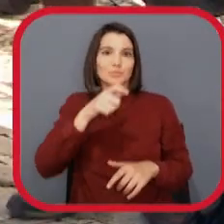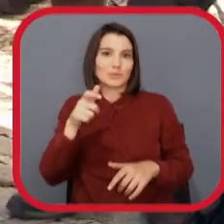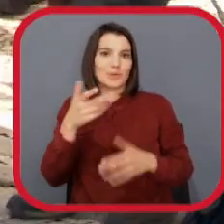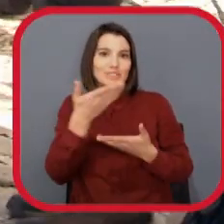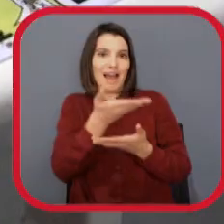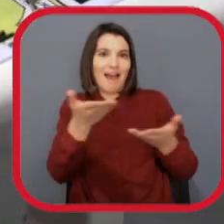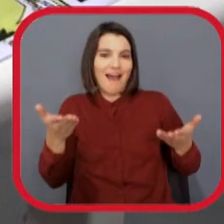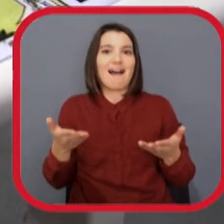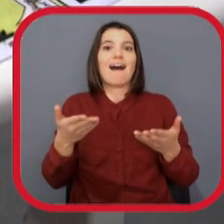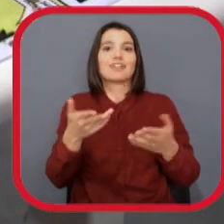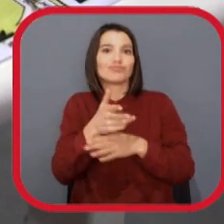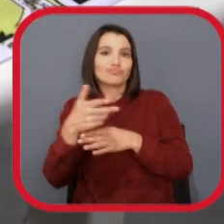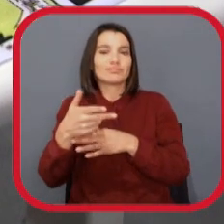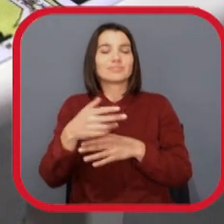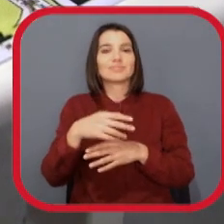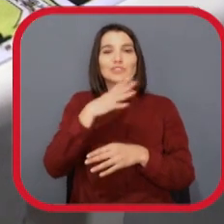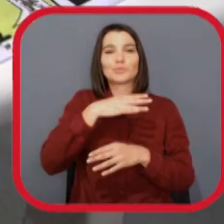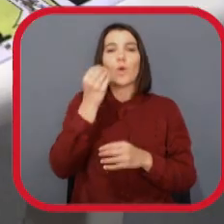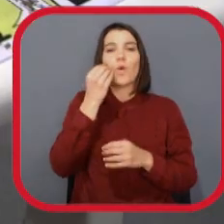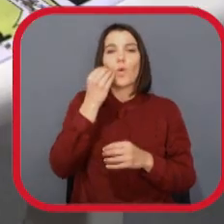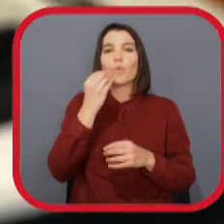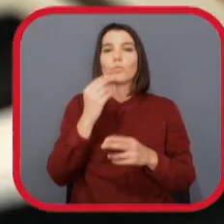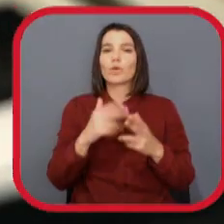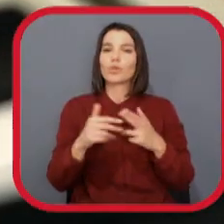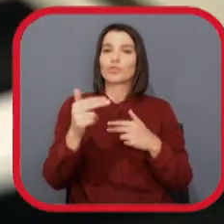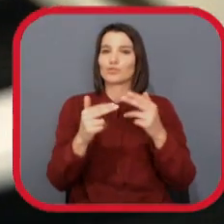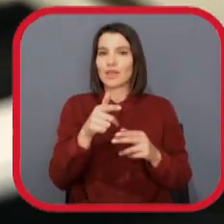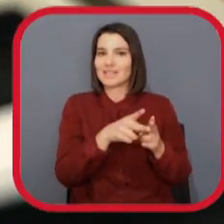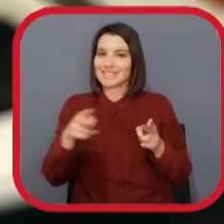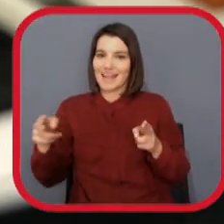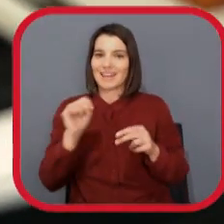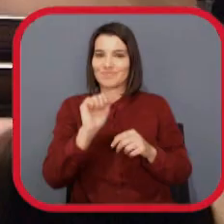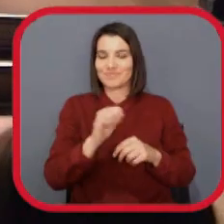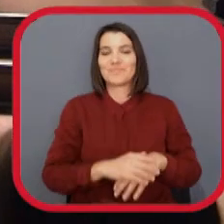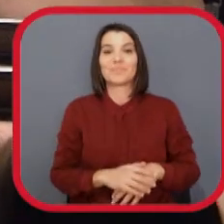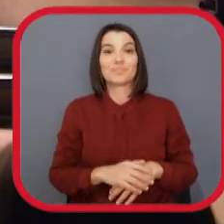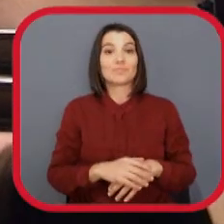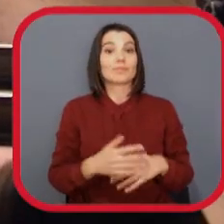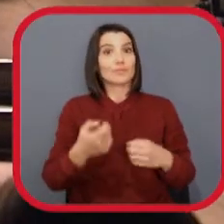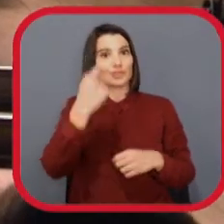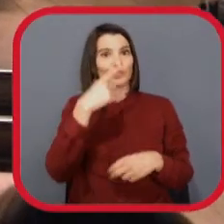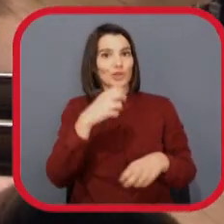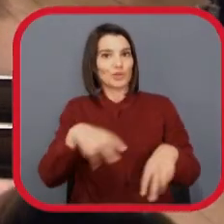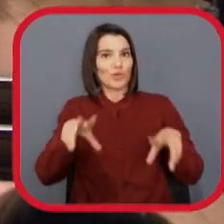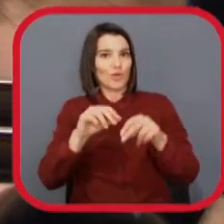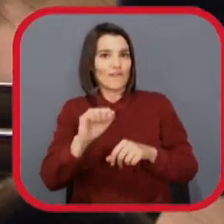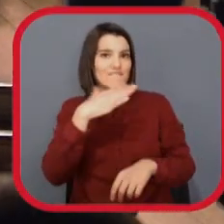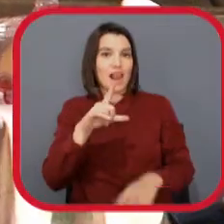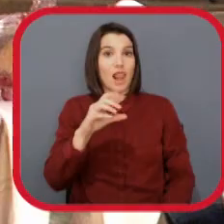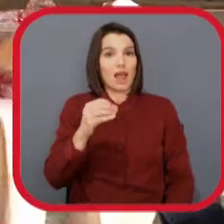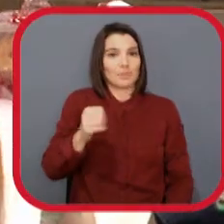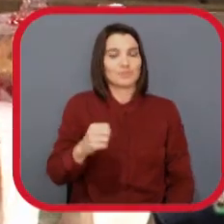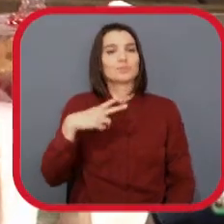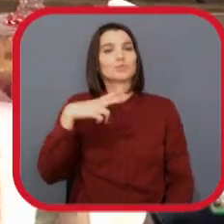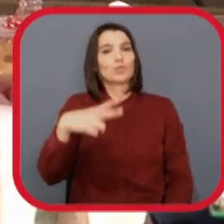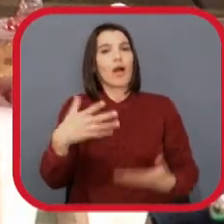das câmaras, descobrimos como funciona o processo de construção desta série de ficção. Um novo capítulo da história dos Lopes,